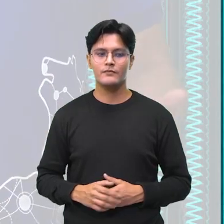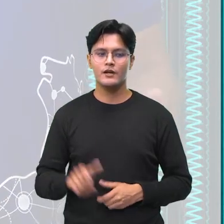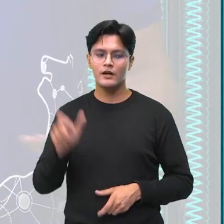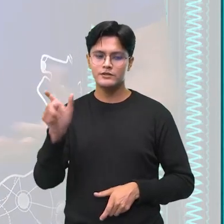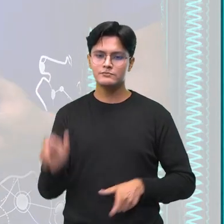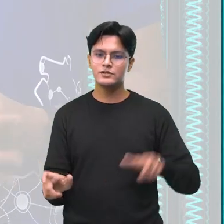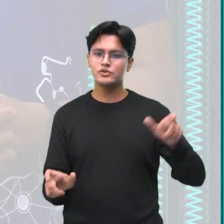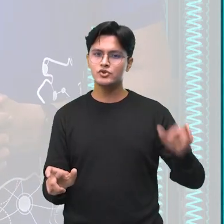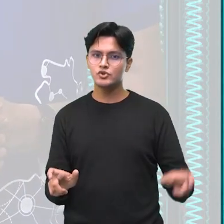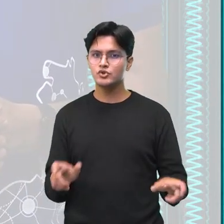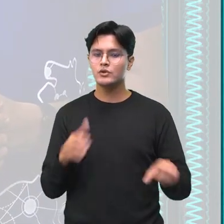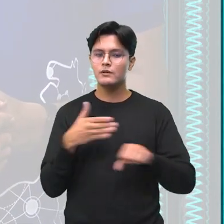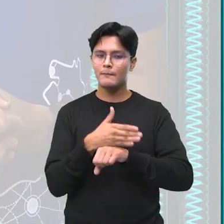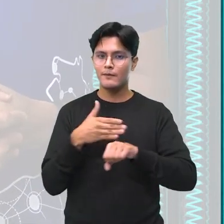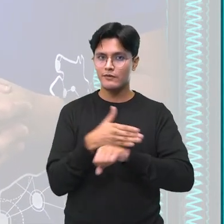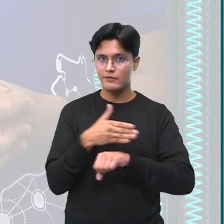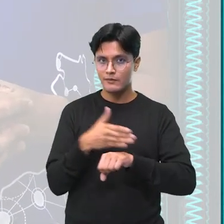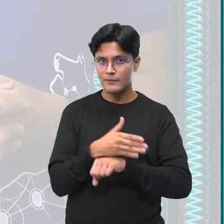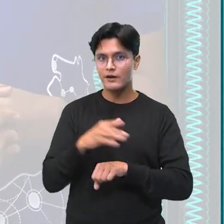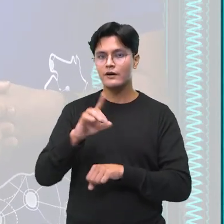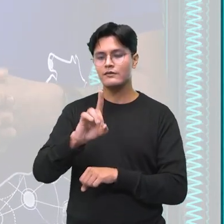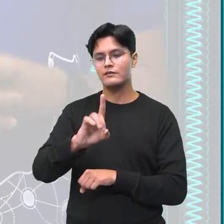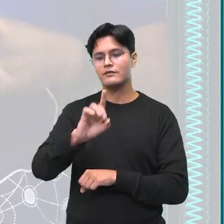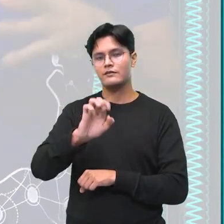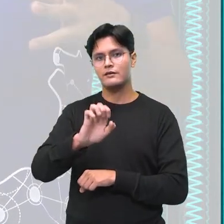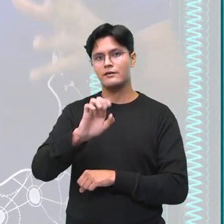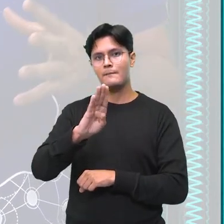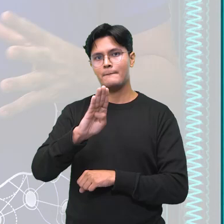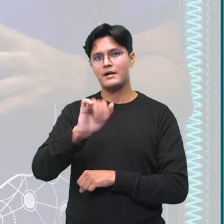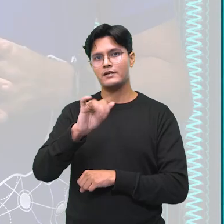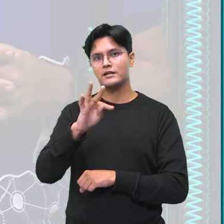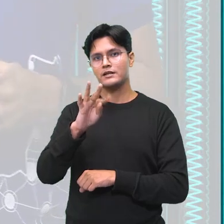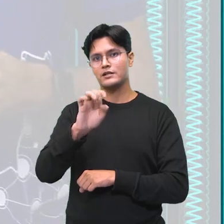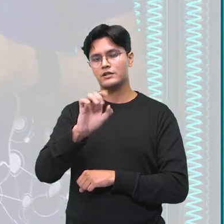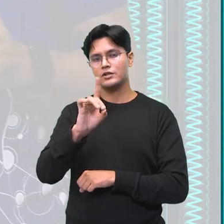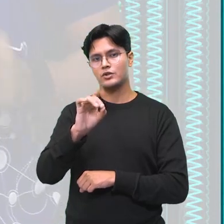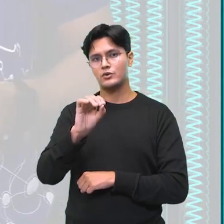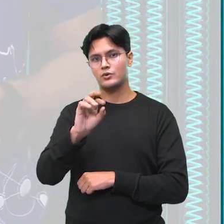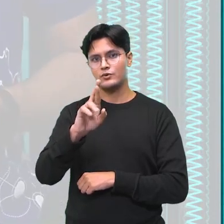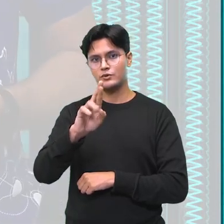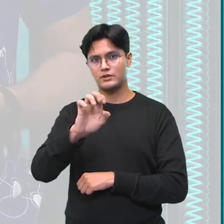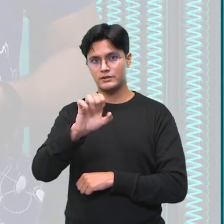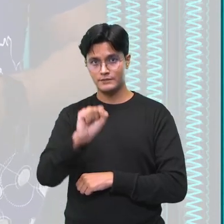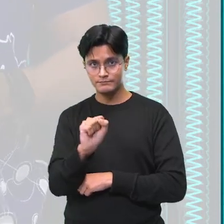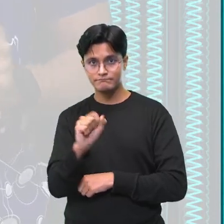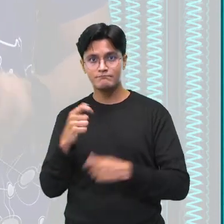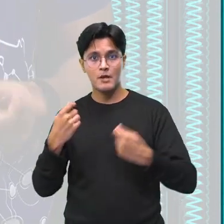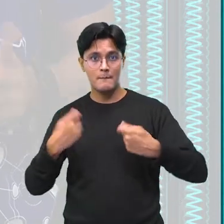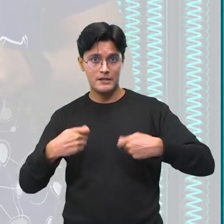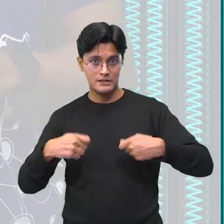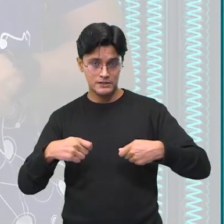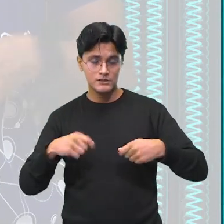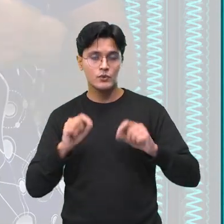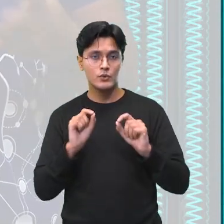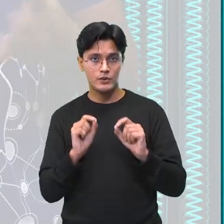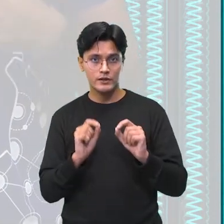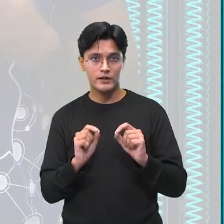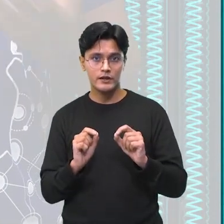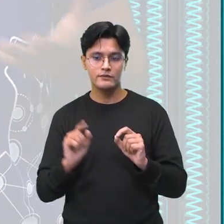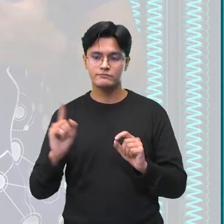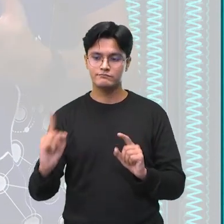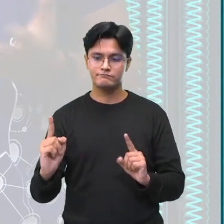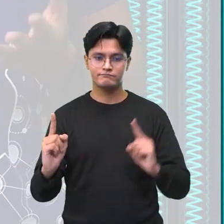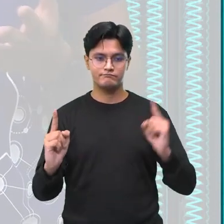os debatedores, né? Isso mesmo. Então, a presença de pelo menos 2 debatedores. Para